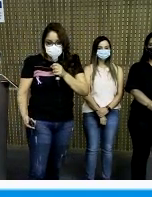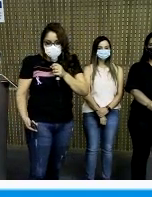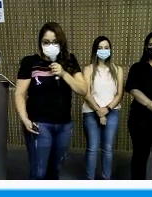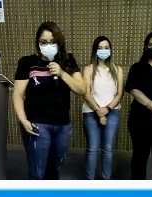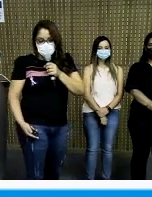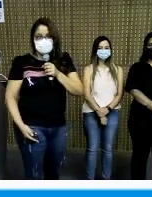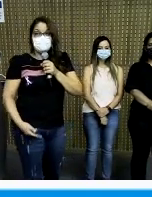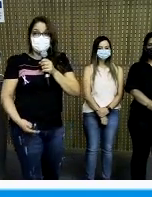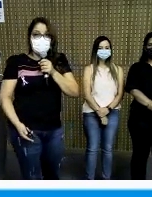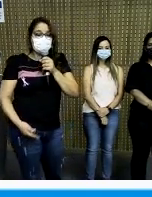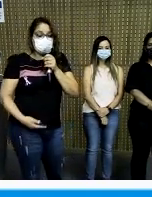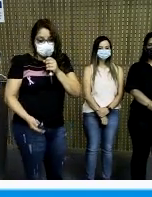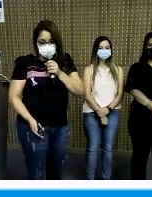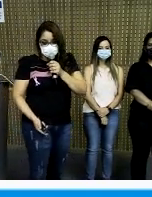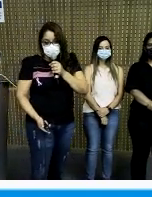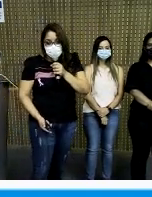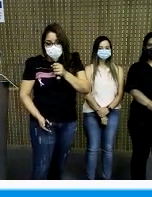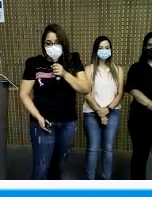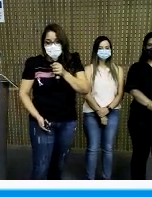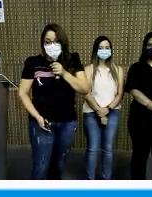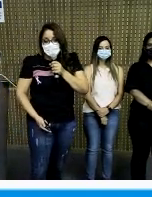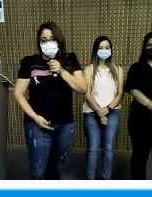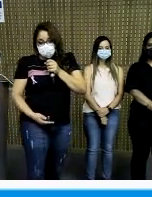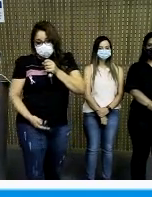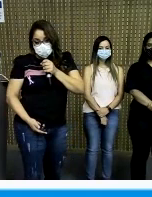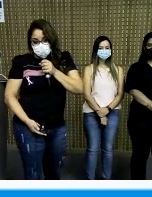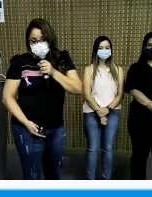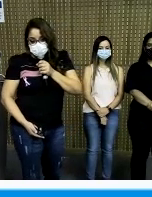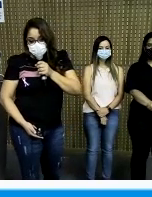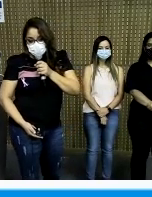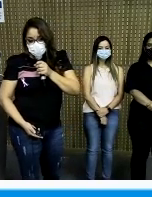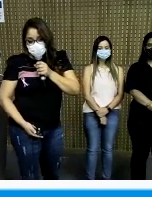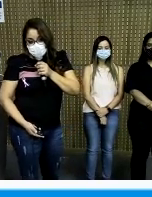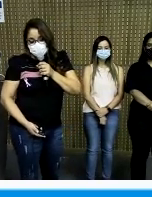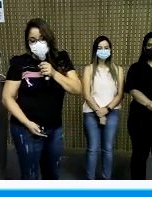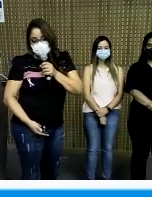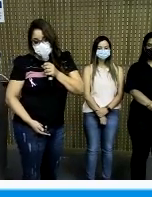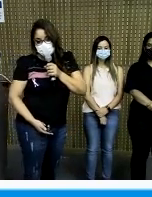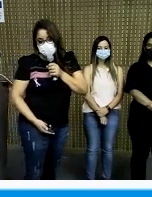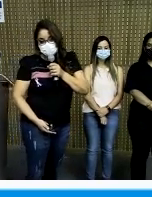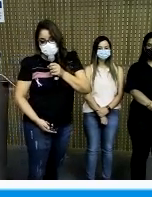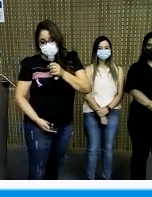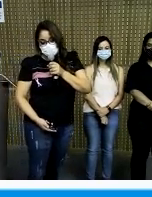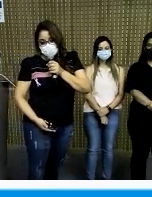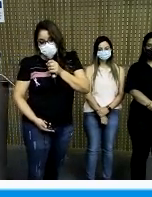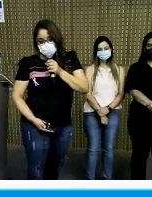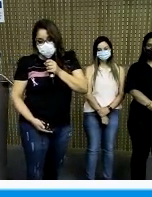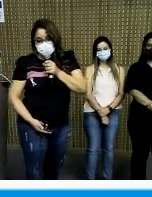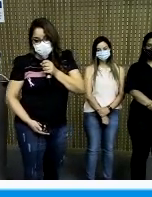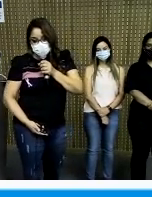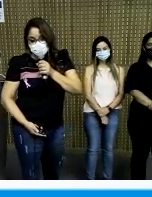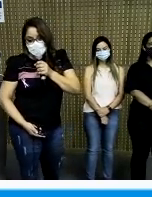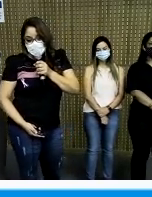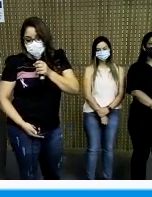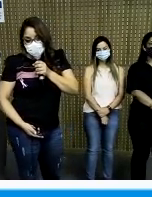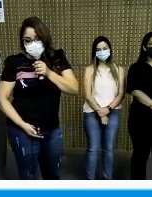tem e ele tem que estar presente. Mas, de cara, já deu para a gente colocar aí, que é ofertar mais consultas de enfermagem e